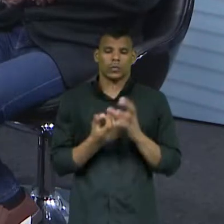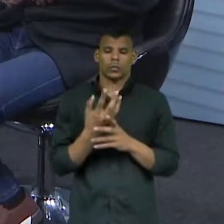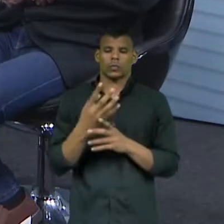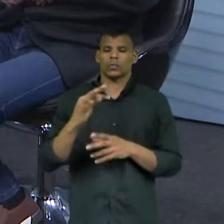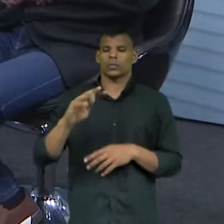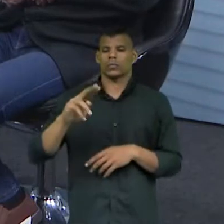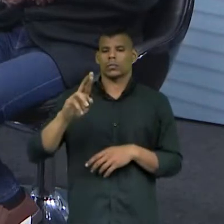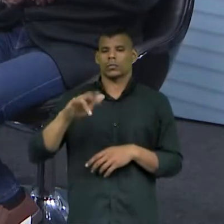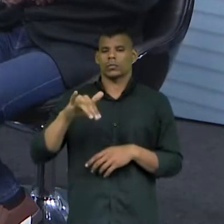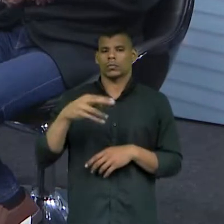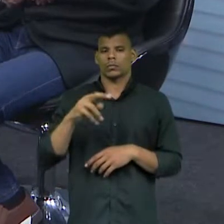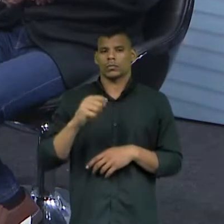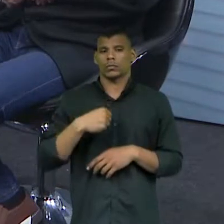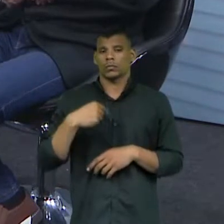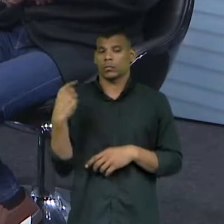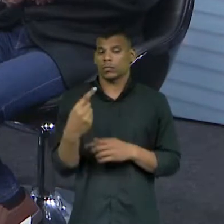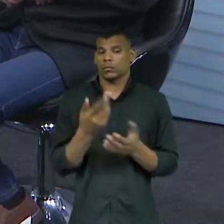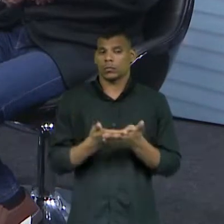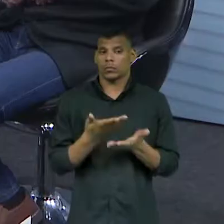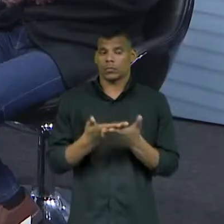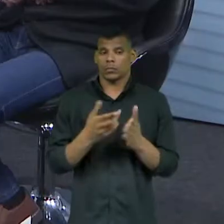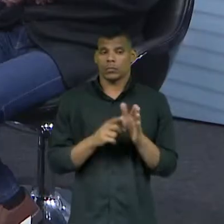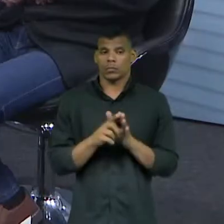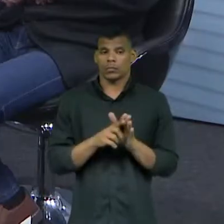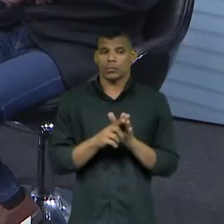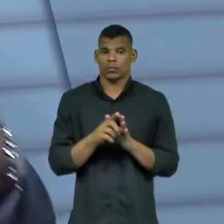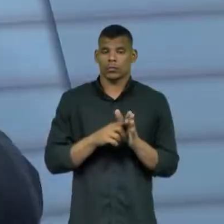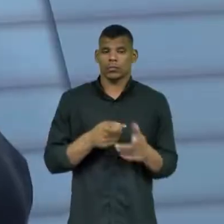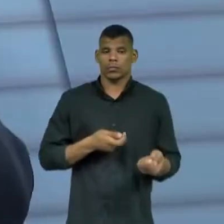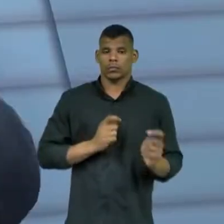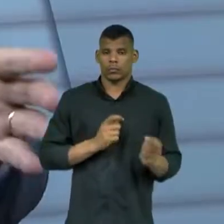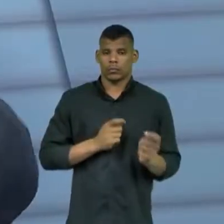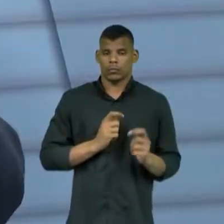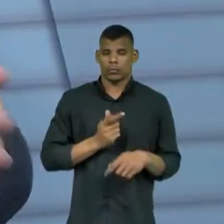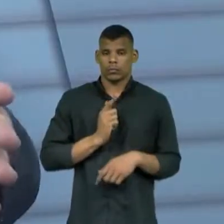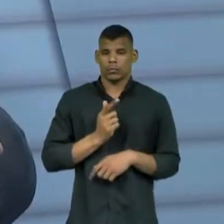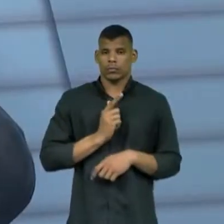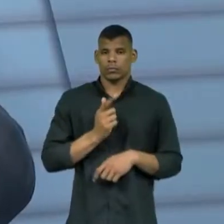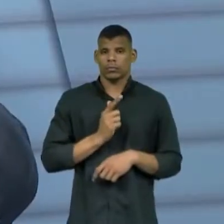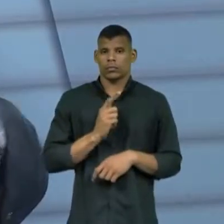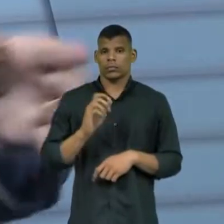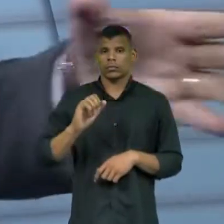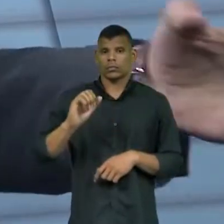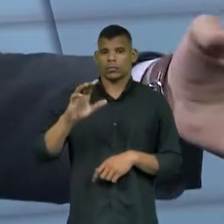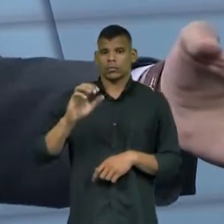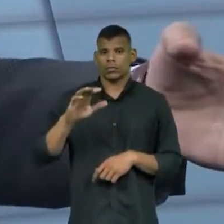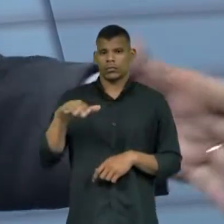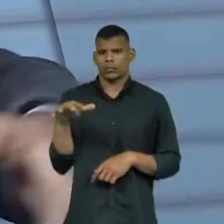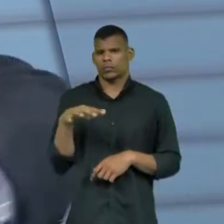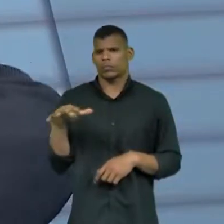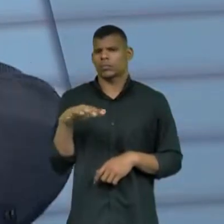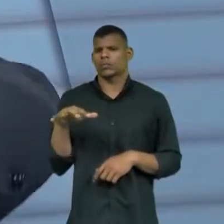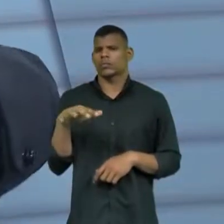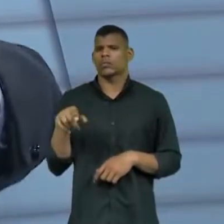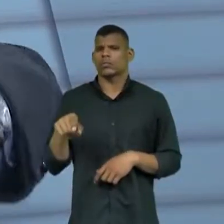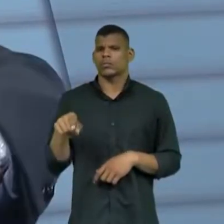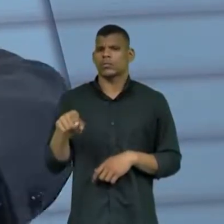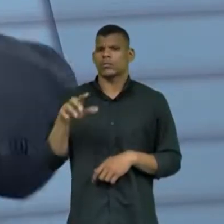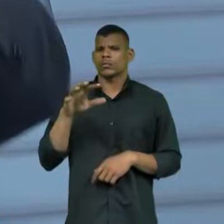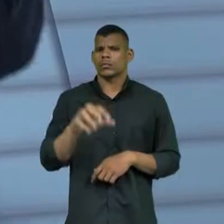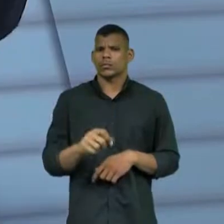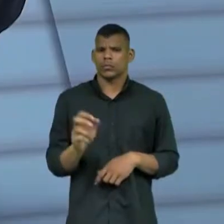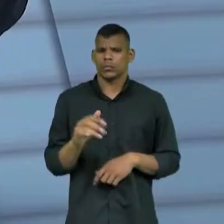exemplo, aqui no nosso caso que a gente acaba de estudar, os pescadores de Caucaia, ali de São Gonçalo, estão indo pegar